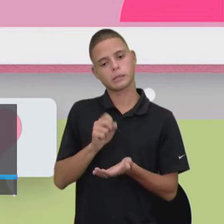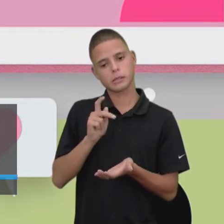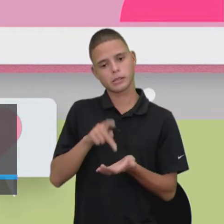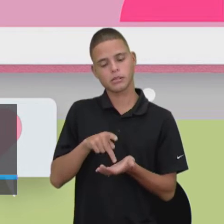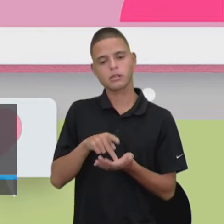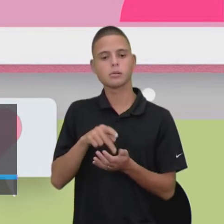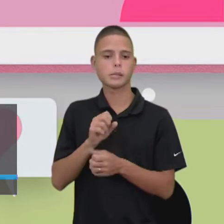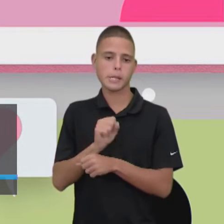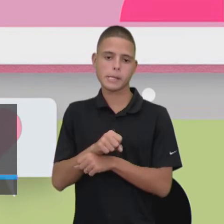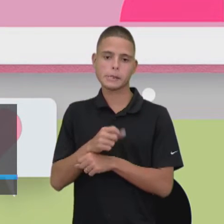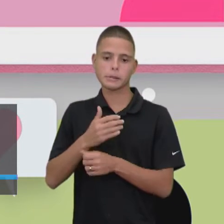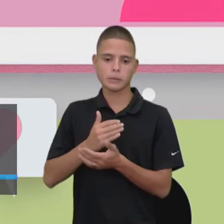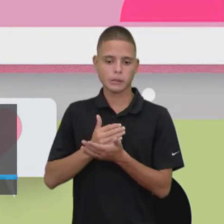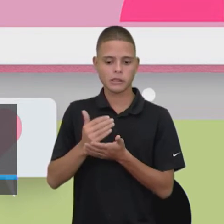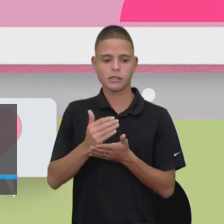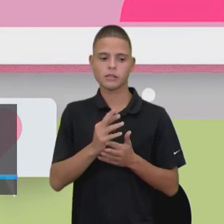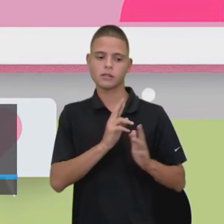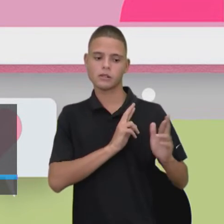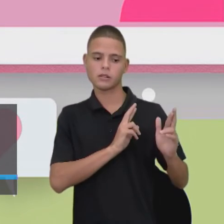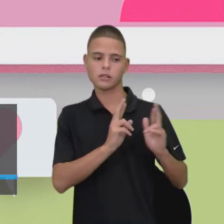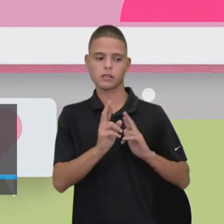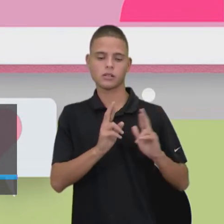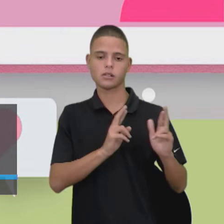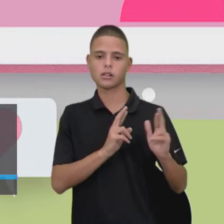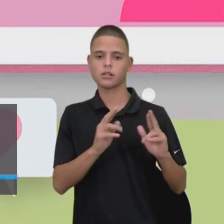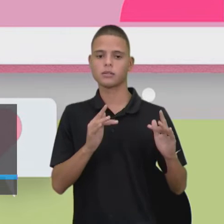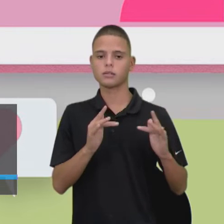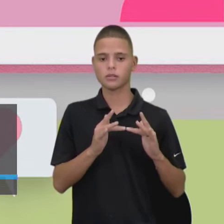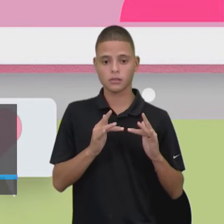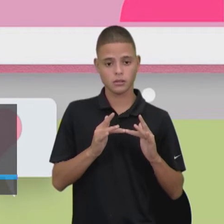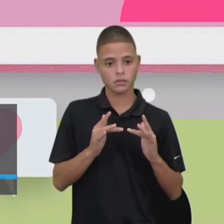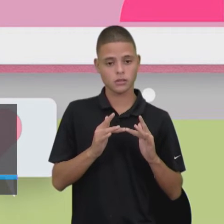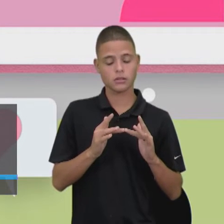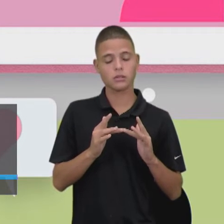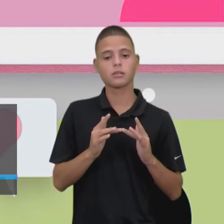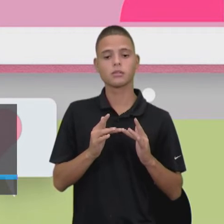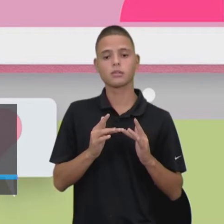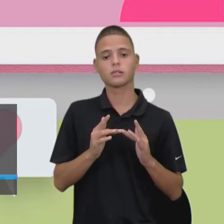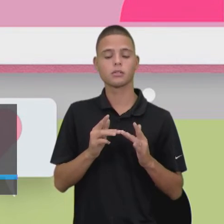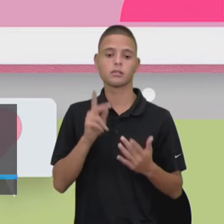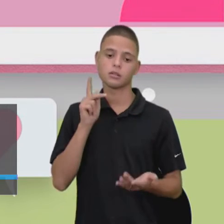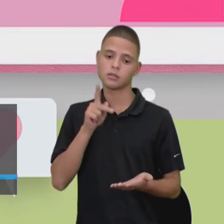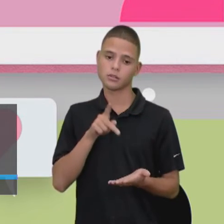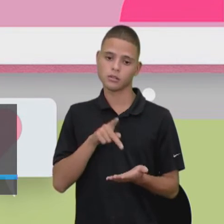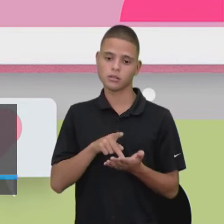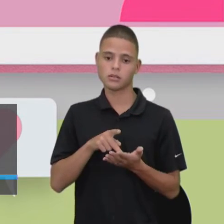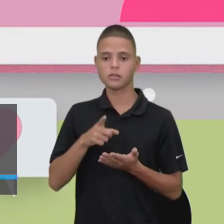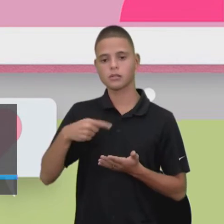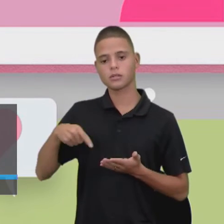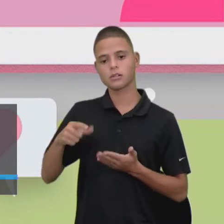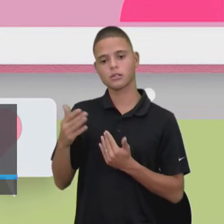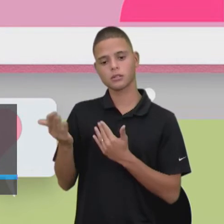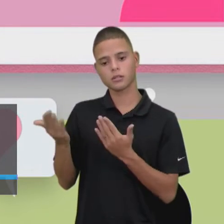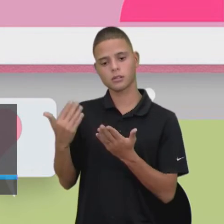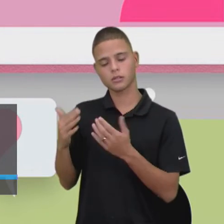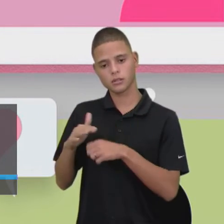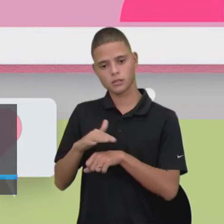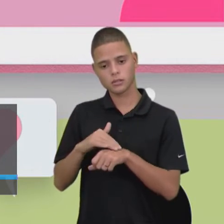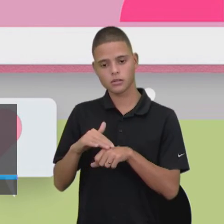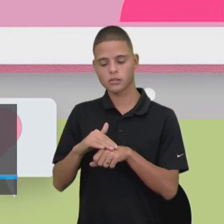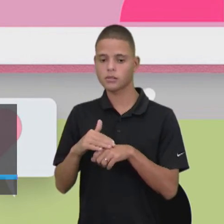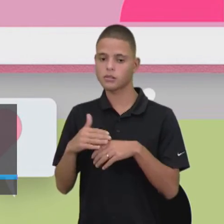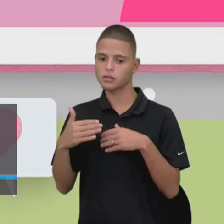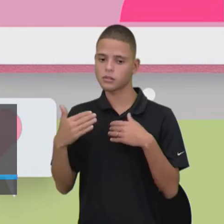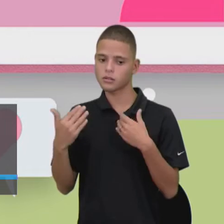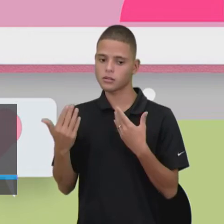a se relacionar de uma forma mais intimista e muito sincera com o que a gente está colocando em pauta, né? Então, realmente,